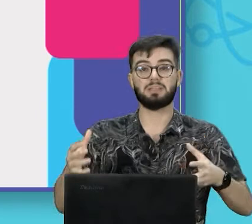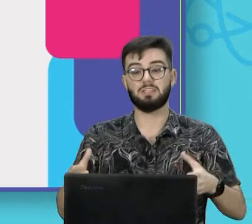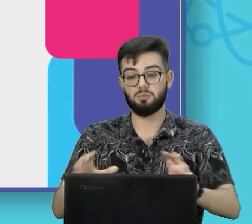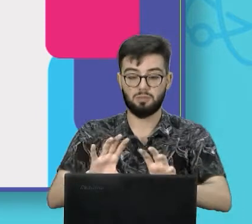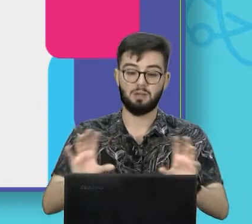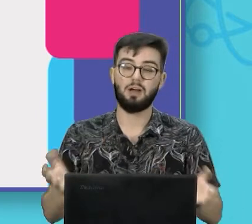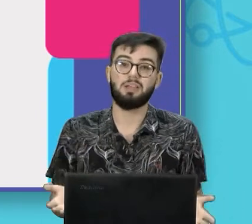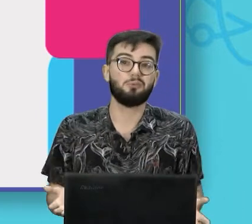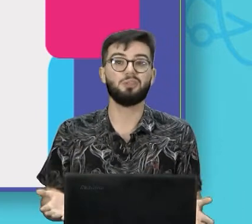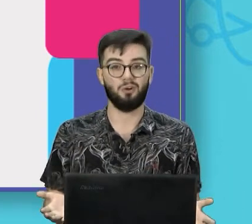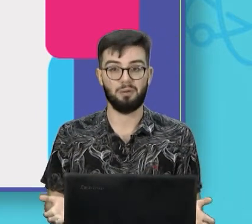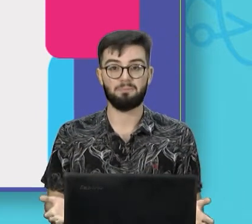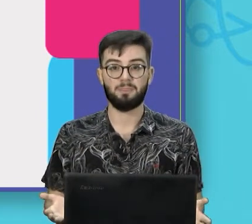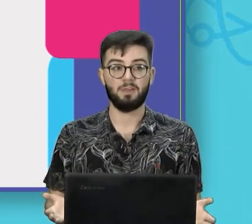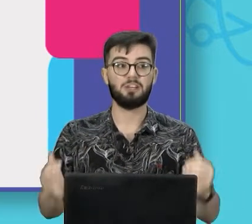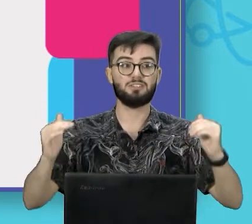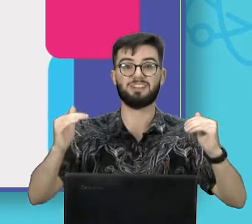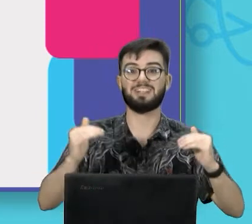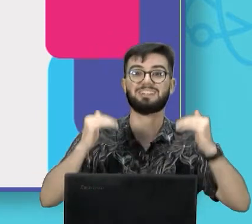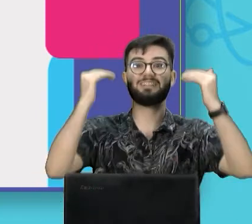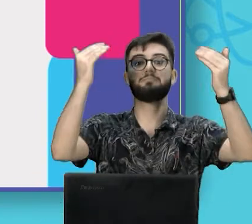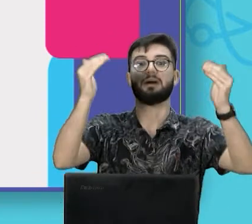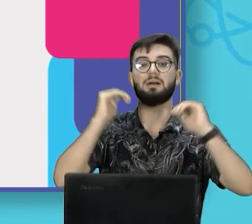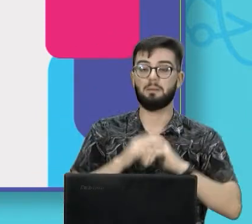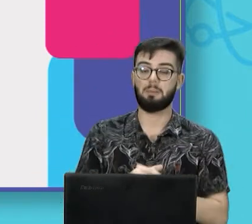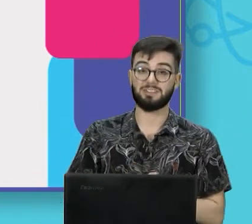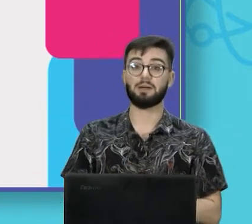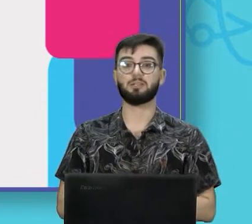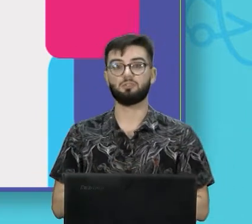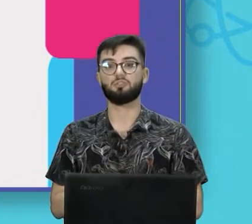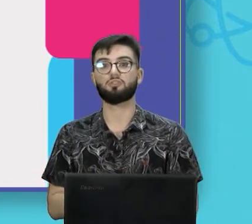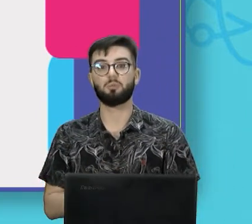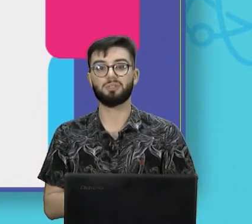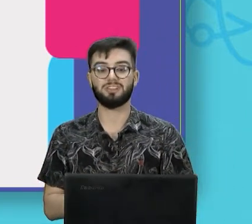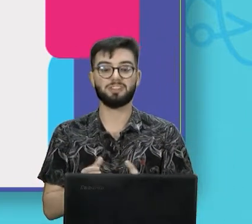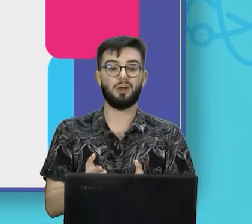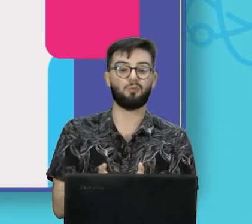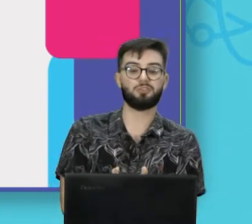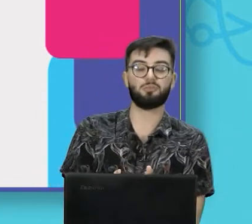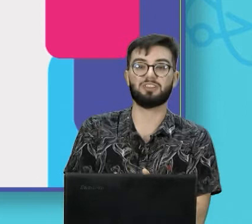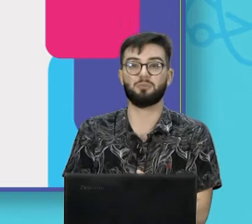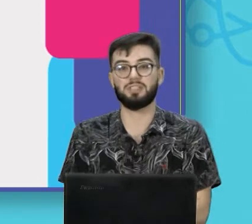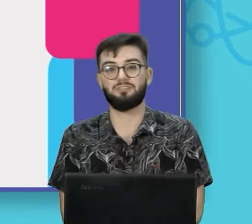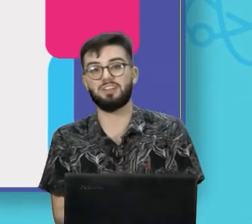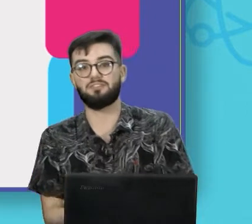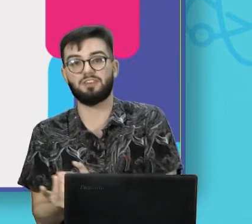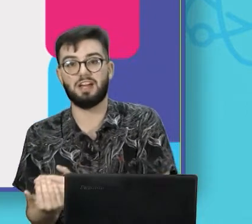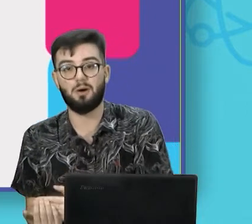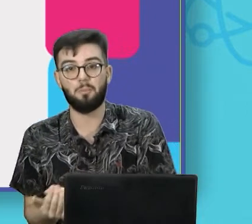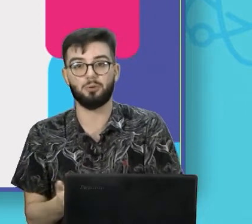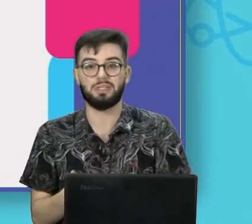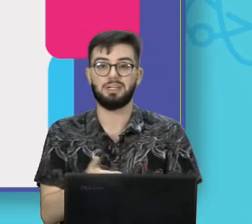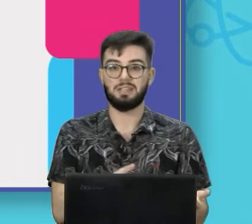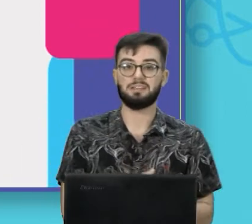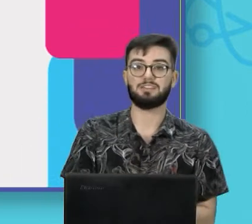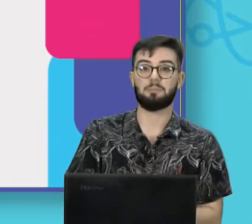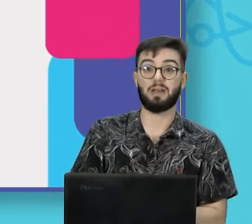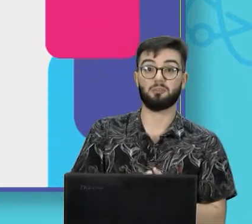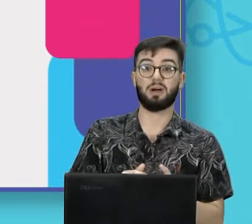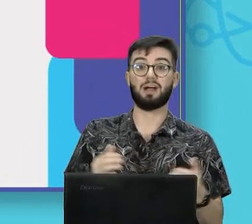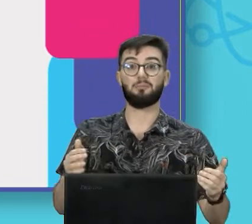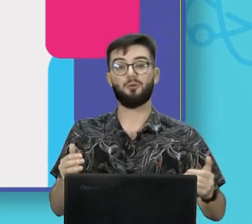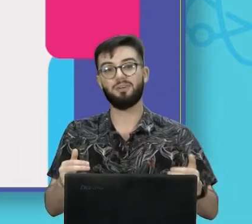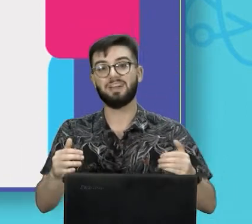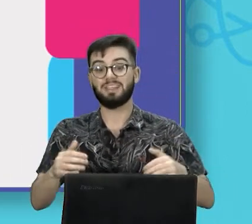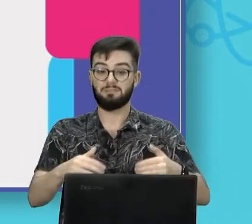estivesse submetido a nenhuma Norma ele tivesse acima basicamente dos outros poderes e pensam que deveriam frear O Poder